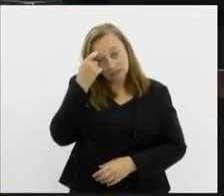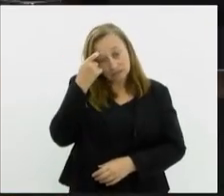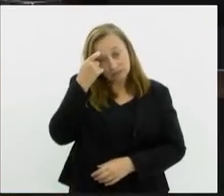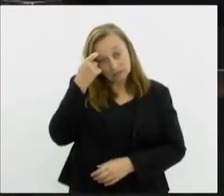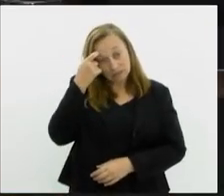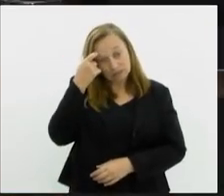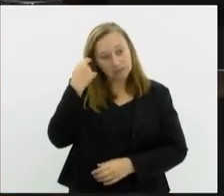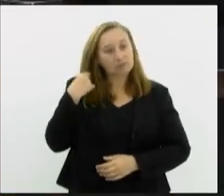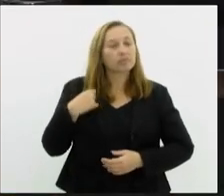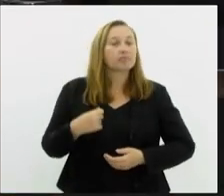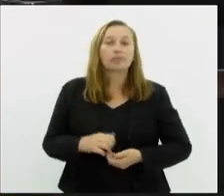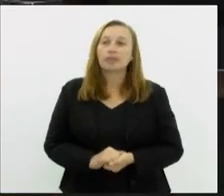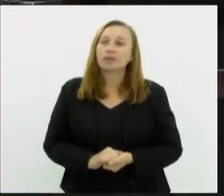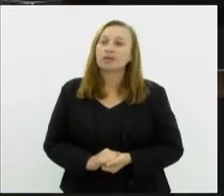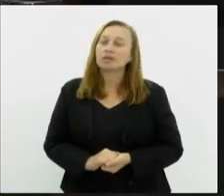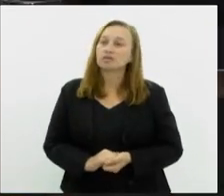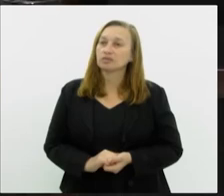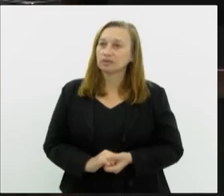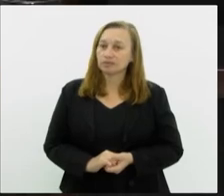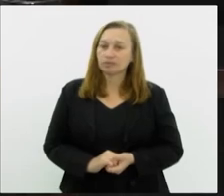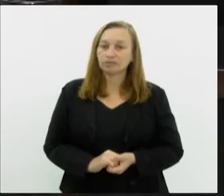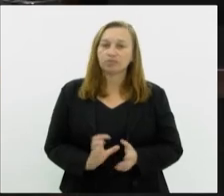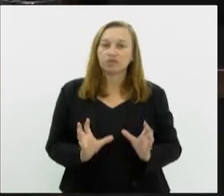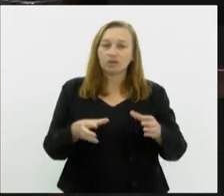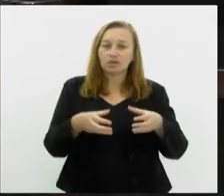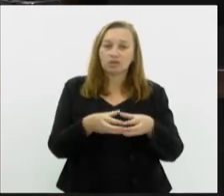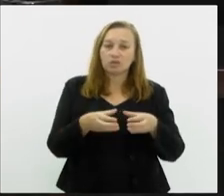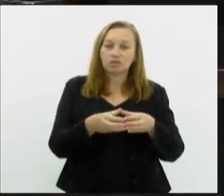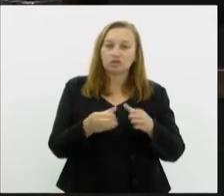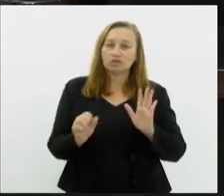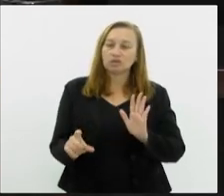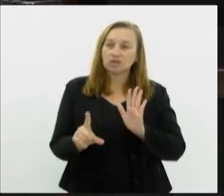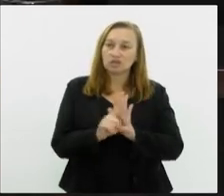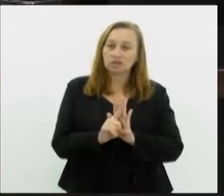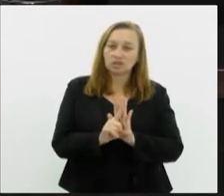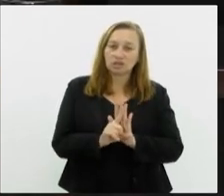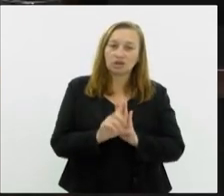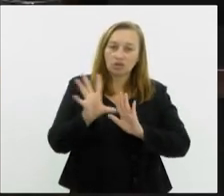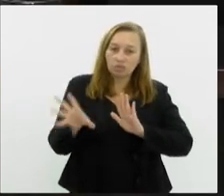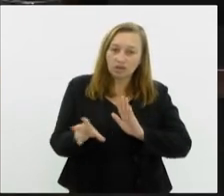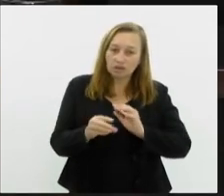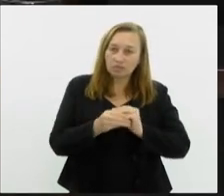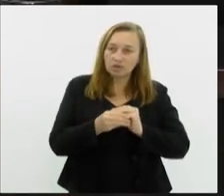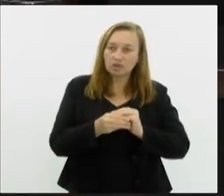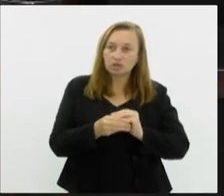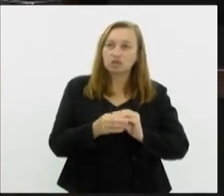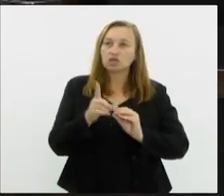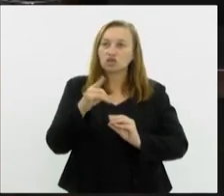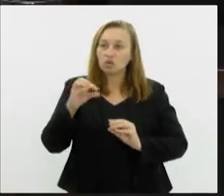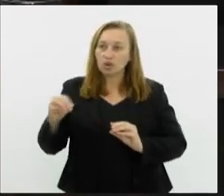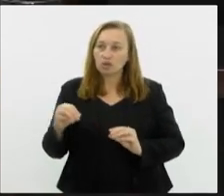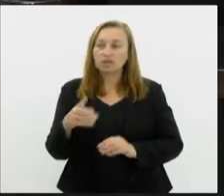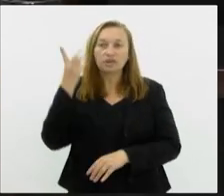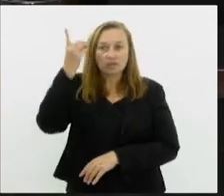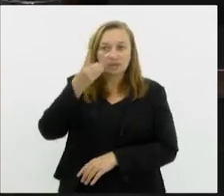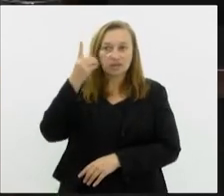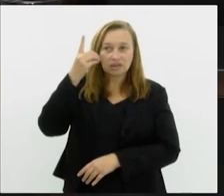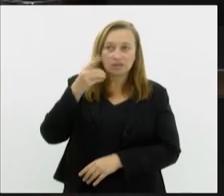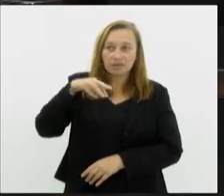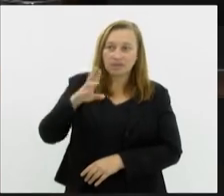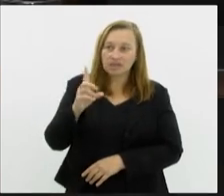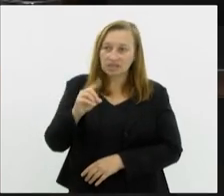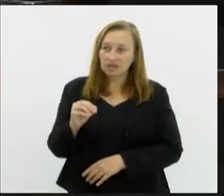Pela comissão, para emitir parecer pela Comissão de Legislação Constitucional Complementar e Códigos, deputado Marcelo